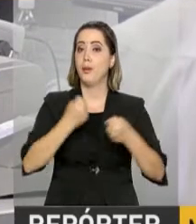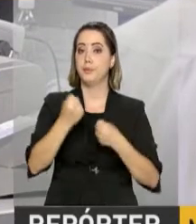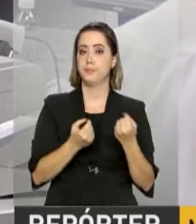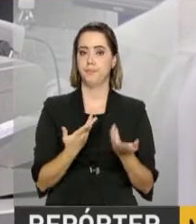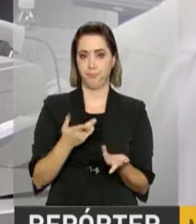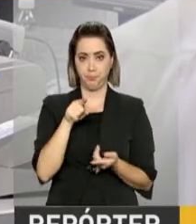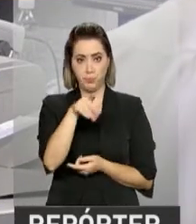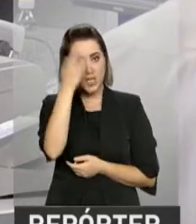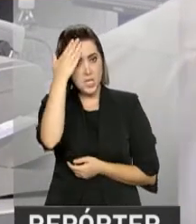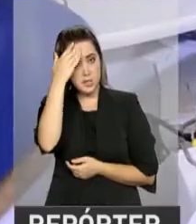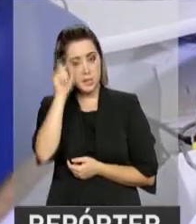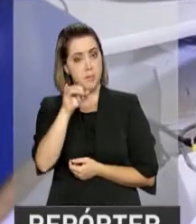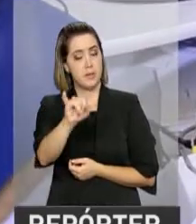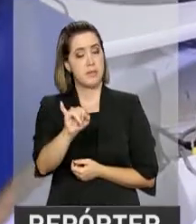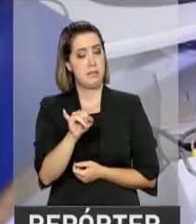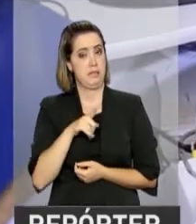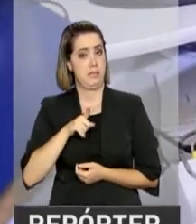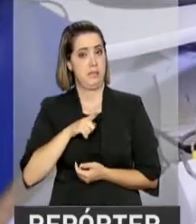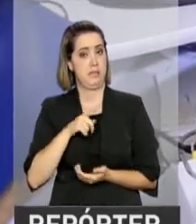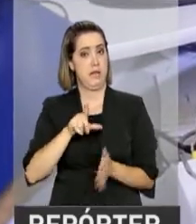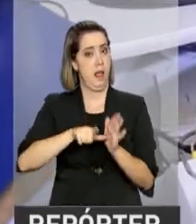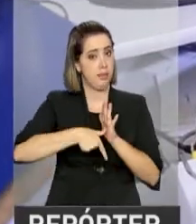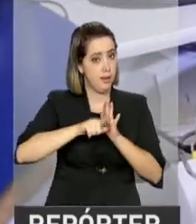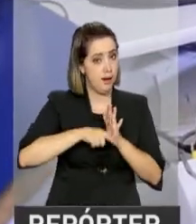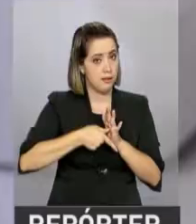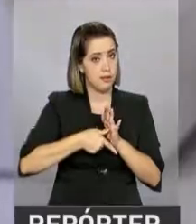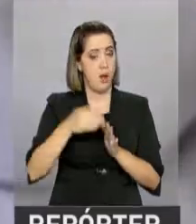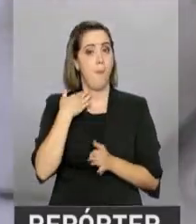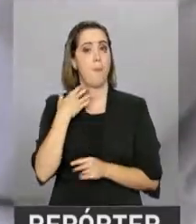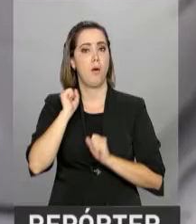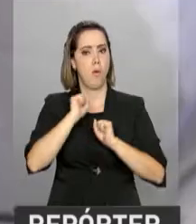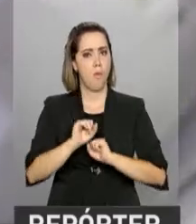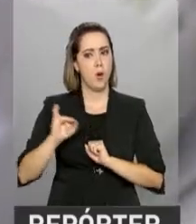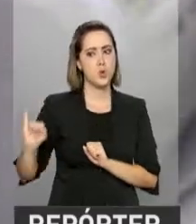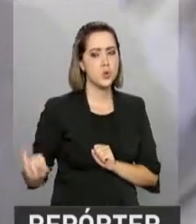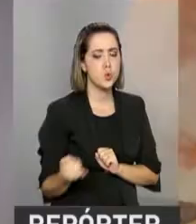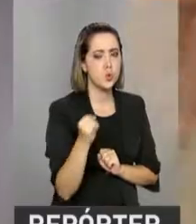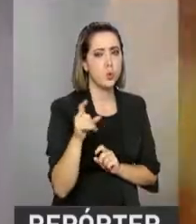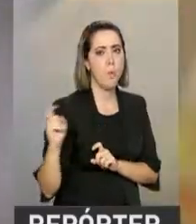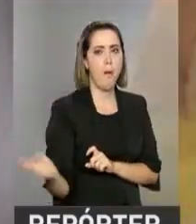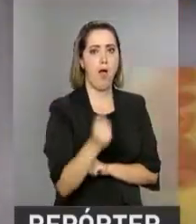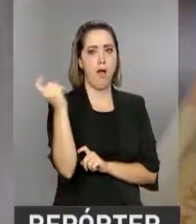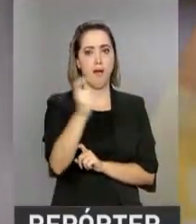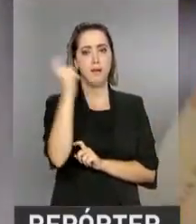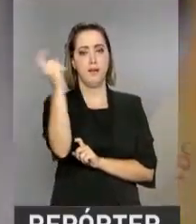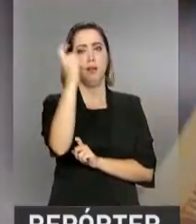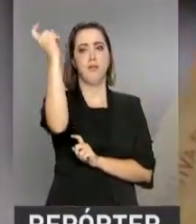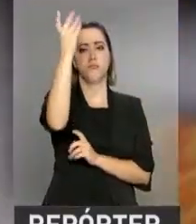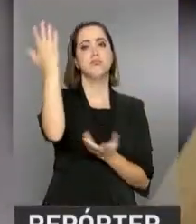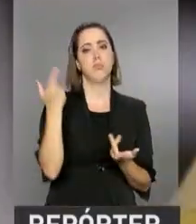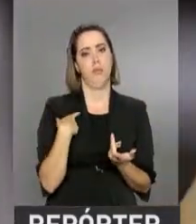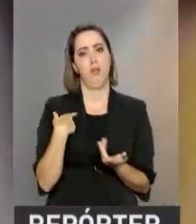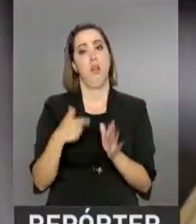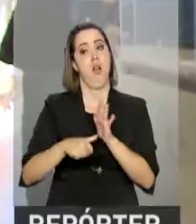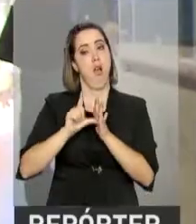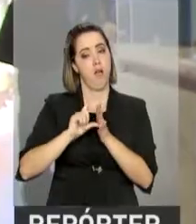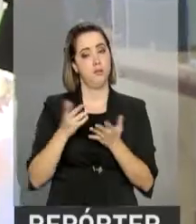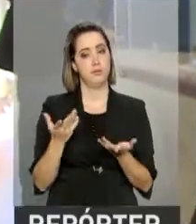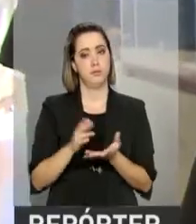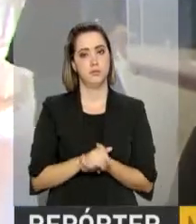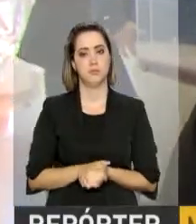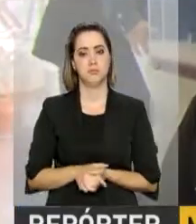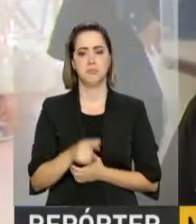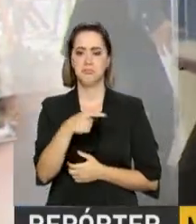sabem que se não pagarem as parcelas em dia os bancos podem cobrar um juro bem maior do que aquele que foi contratado originalmente e